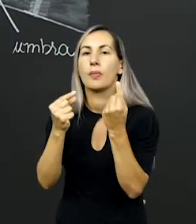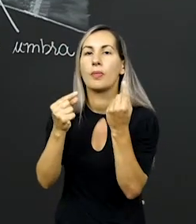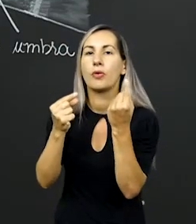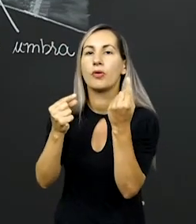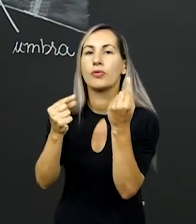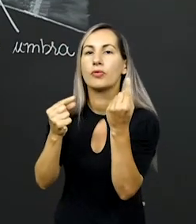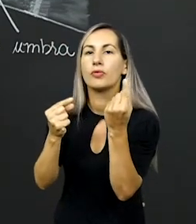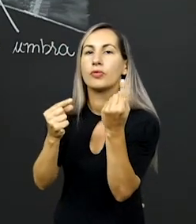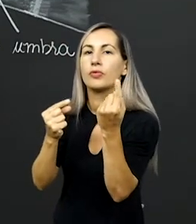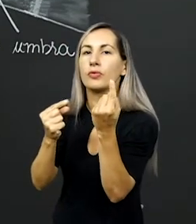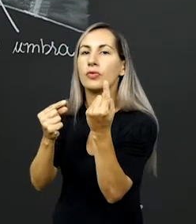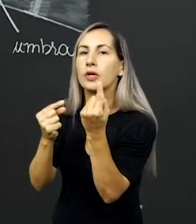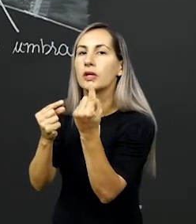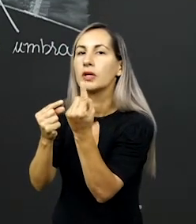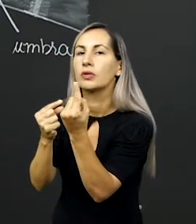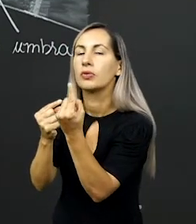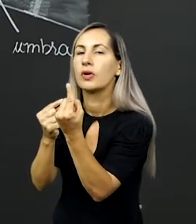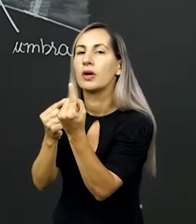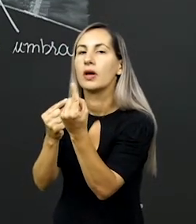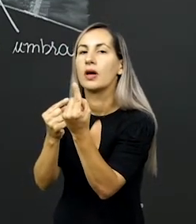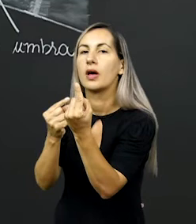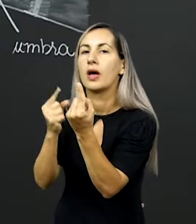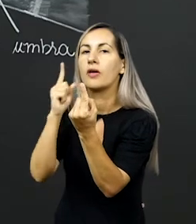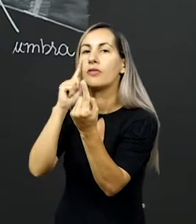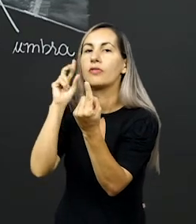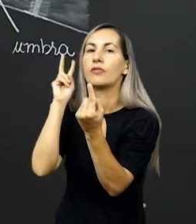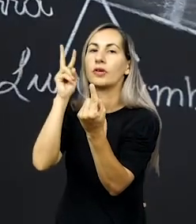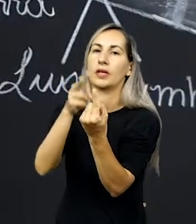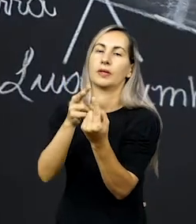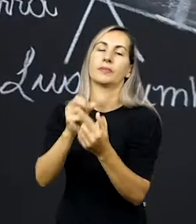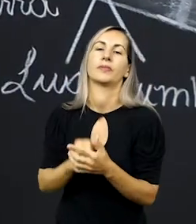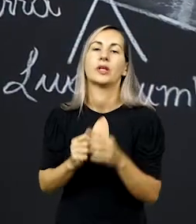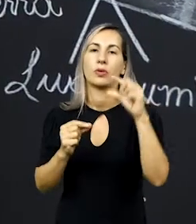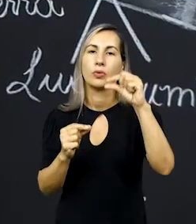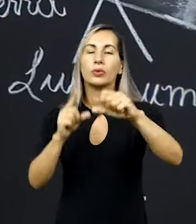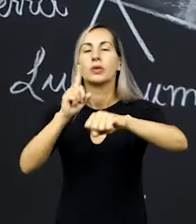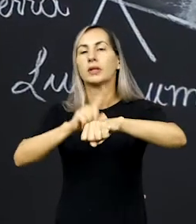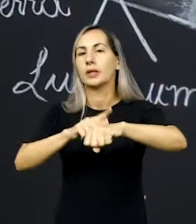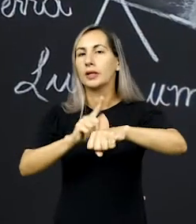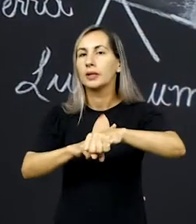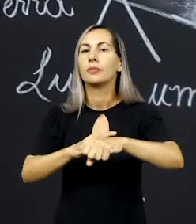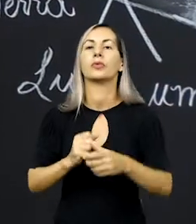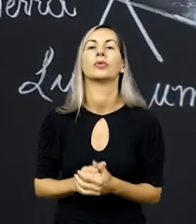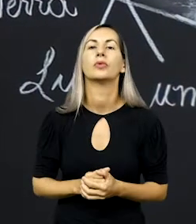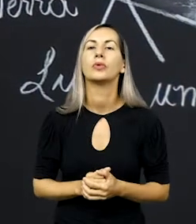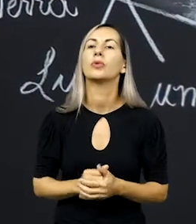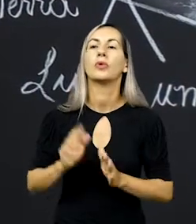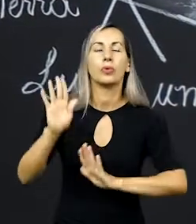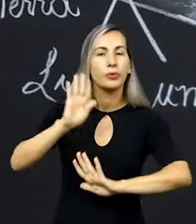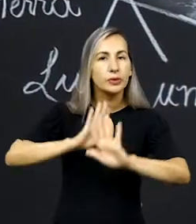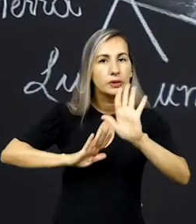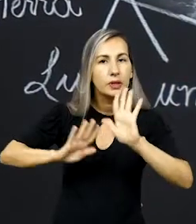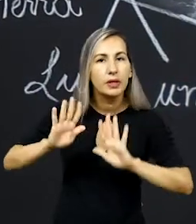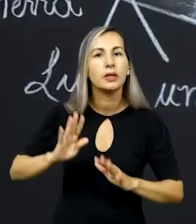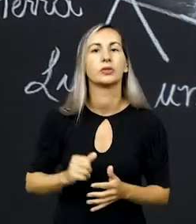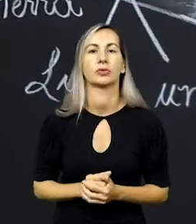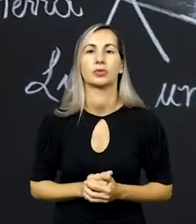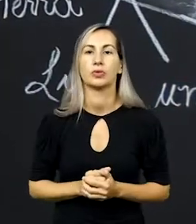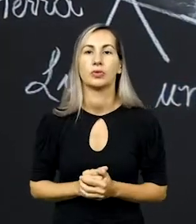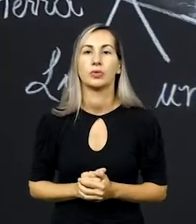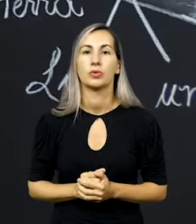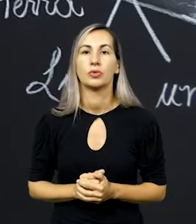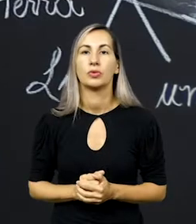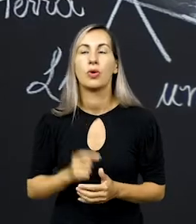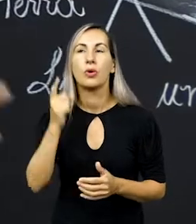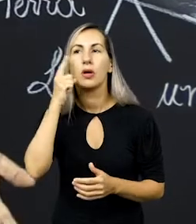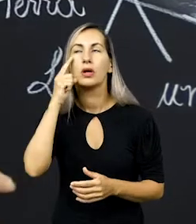ela vai saindo da frente e a gente volta a ver. Então, o tempo é muito curto desse fenômeno, deve tomar muito cuidado. No caso de ficar